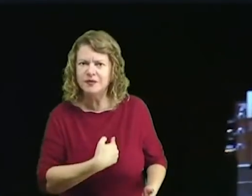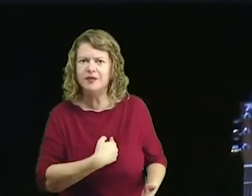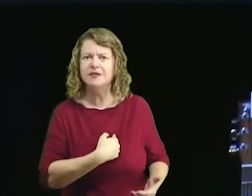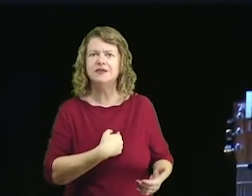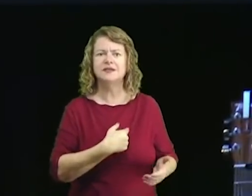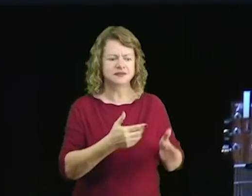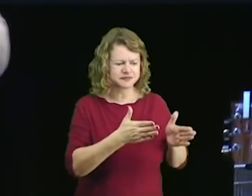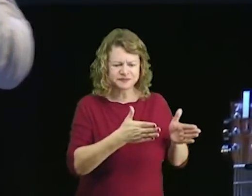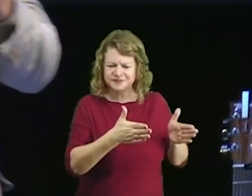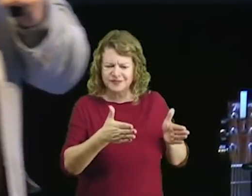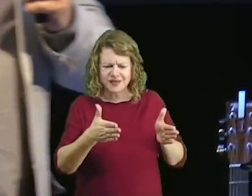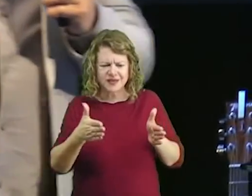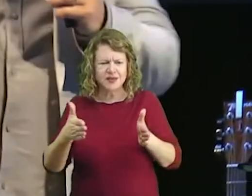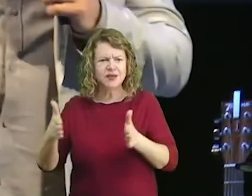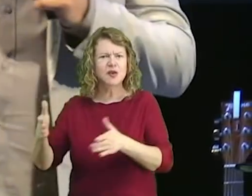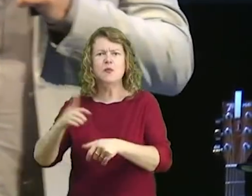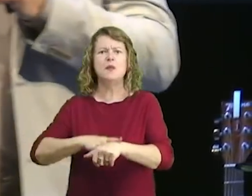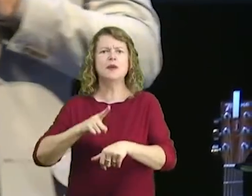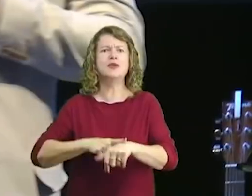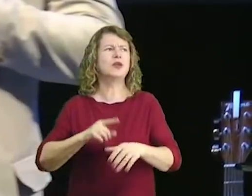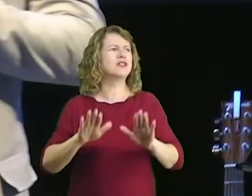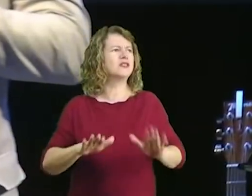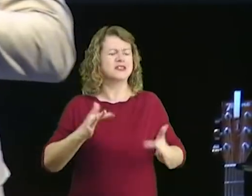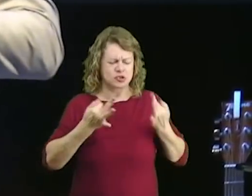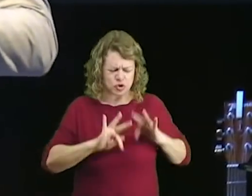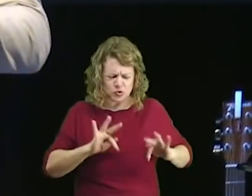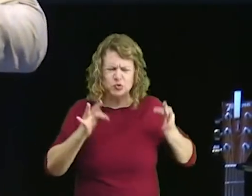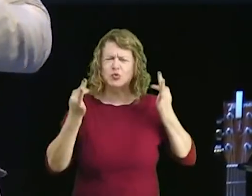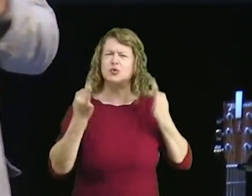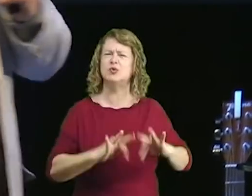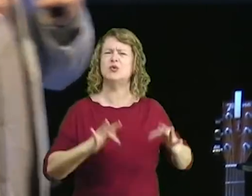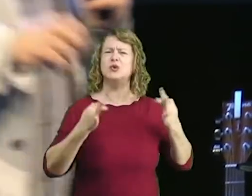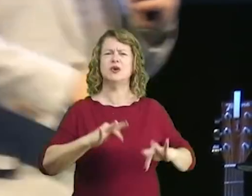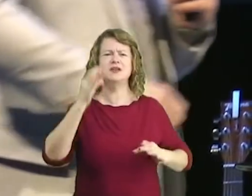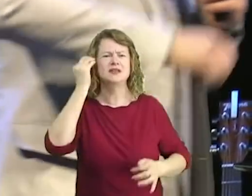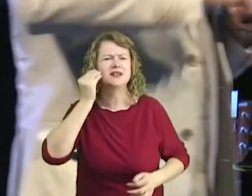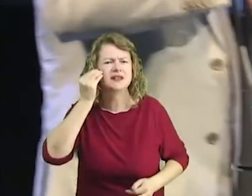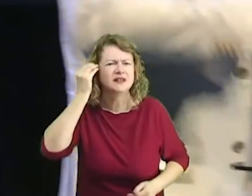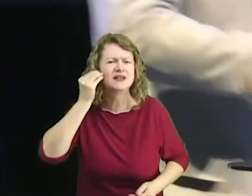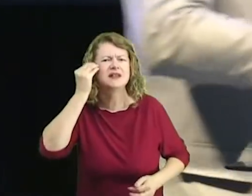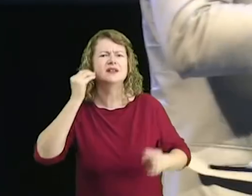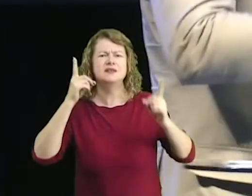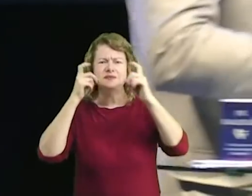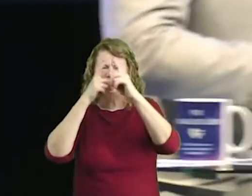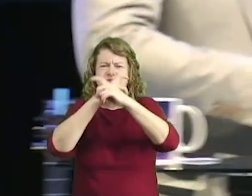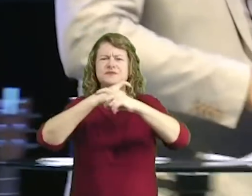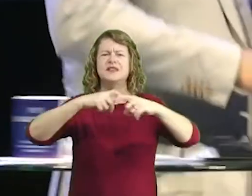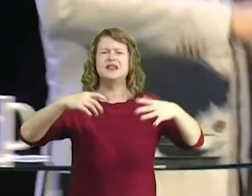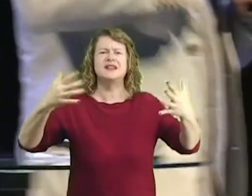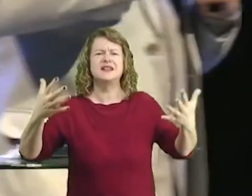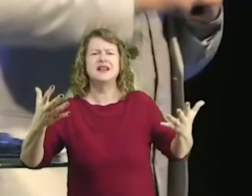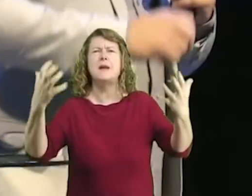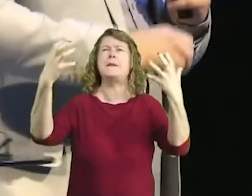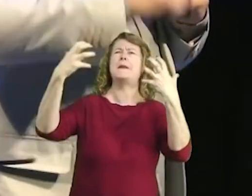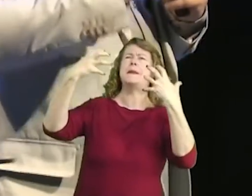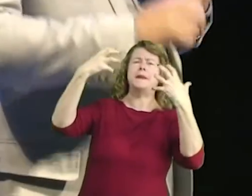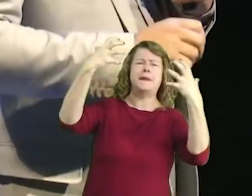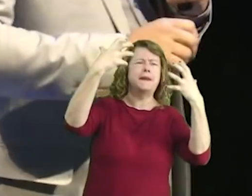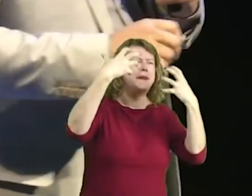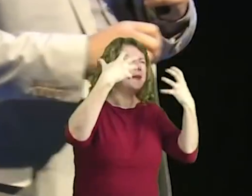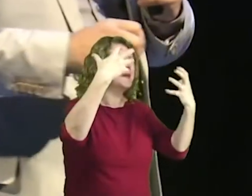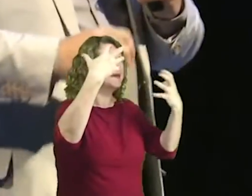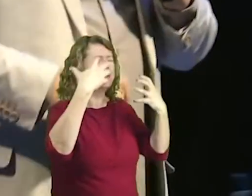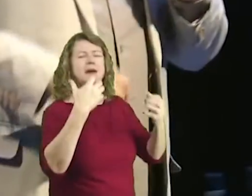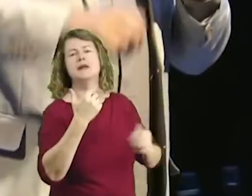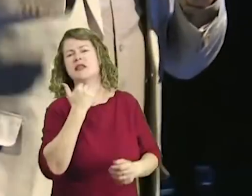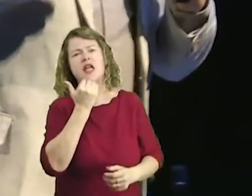por momentos de dor, nós experimentamos dias de tempestade. Ninguém vai